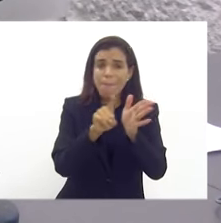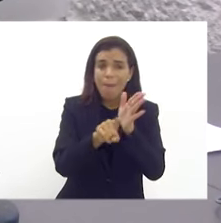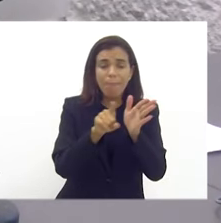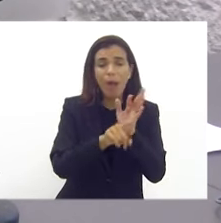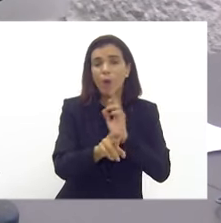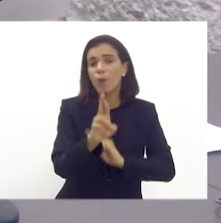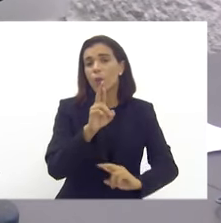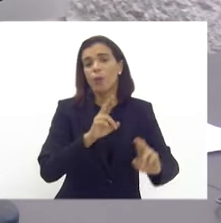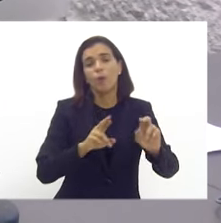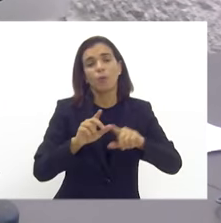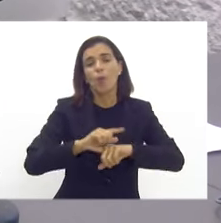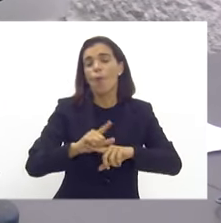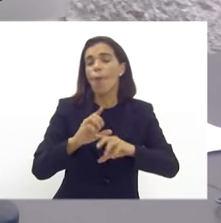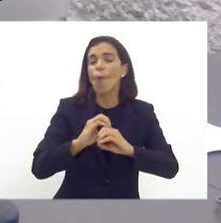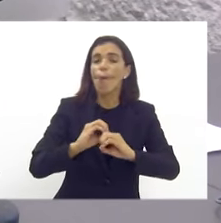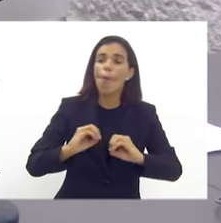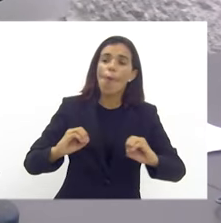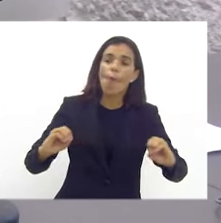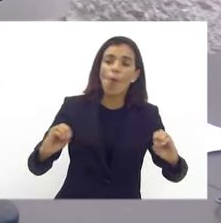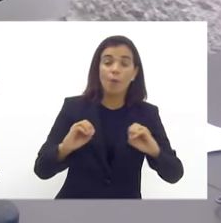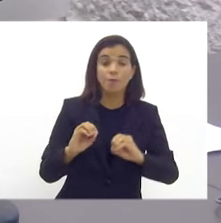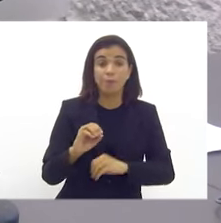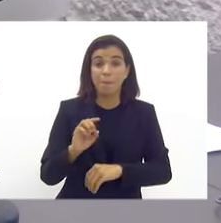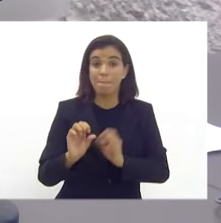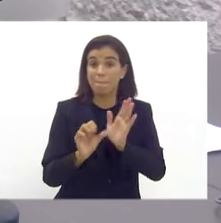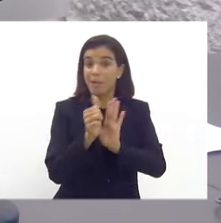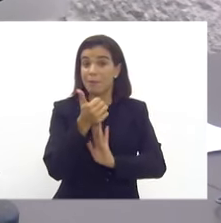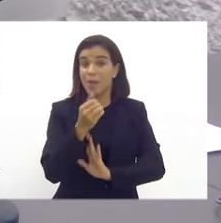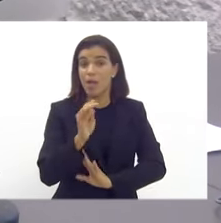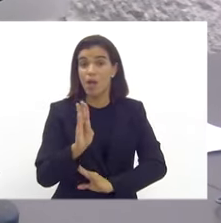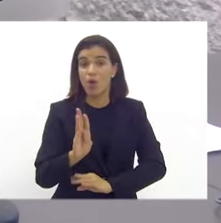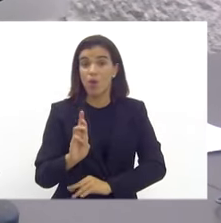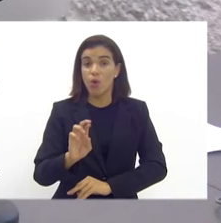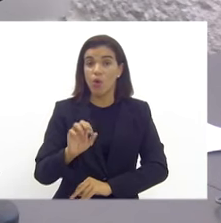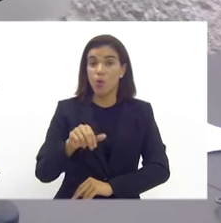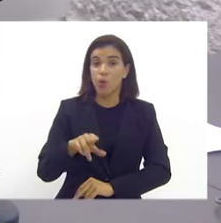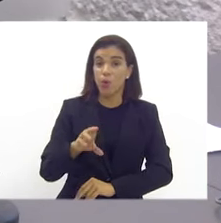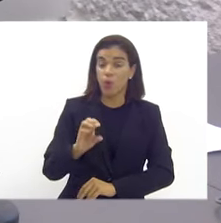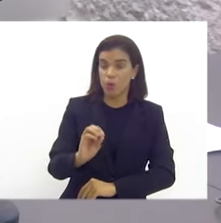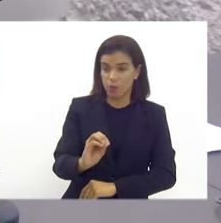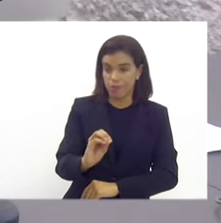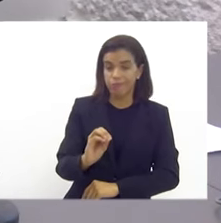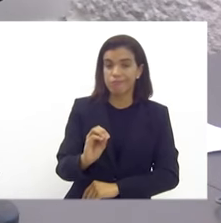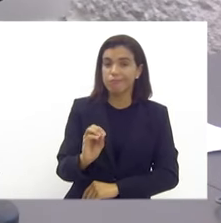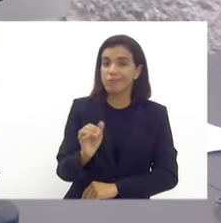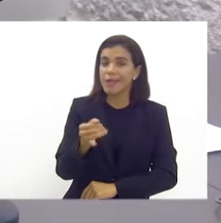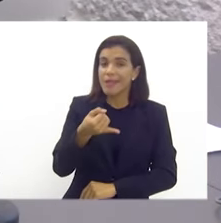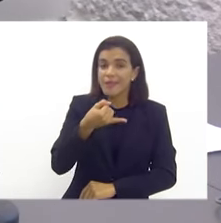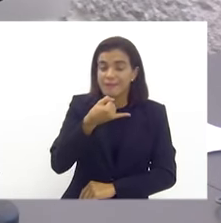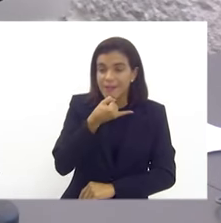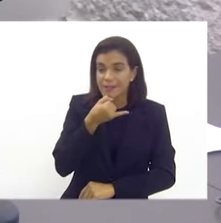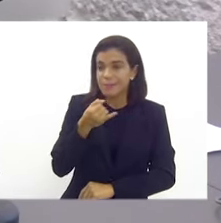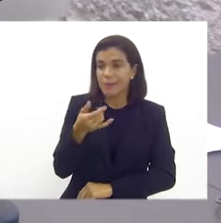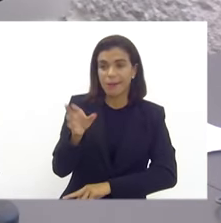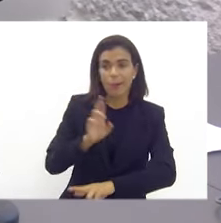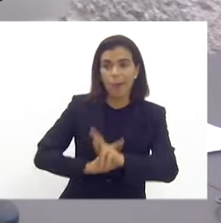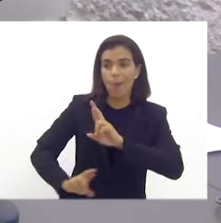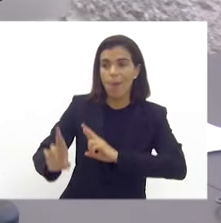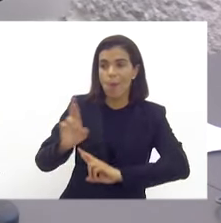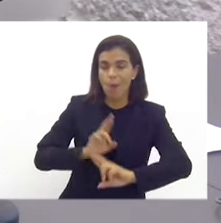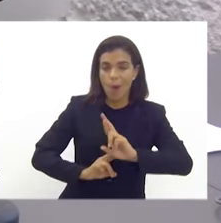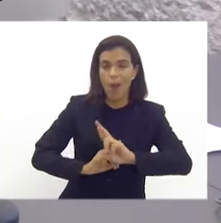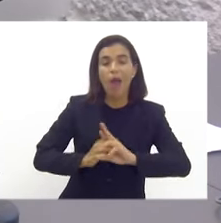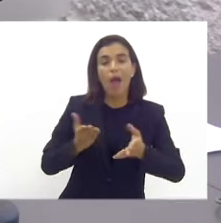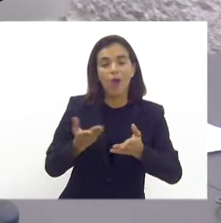veio aqui seu Bruno Dantas fizemos aqui diversas perguntas que não teve resposta Infelizmente hoje o sou tá aqui presente então são muitas